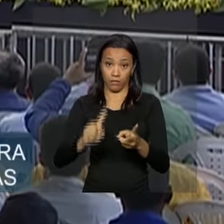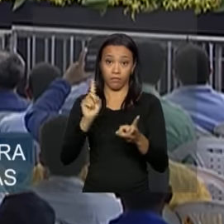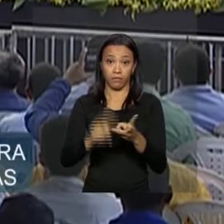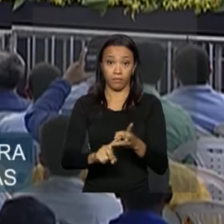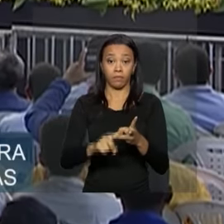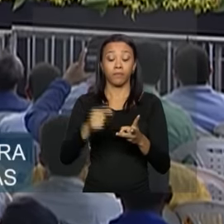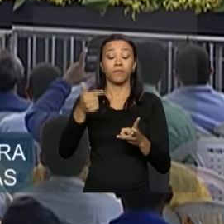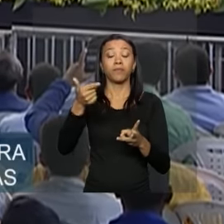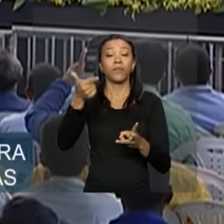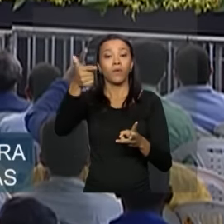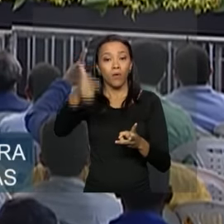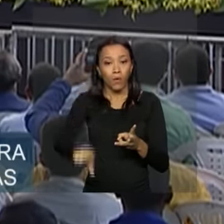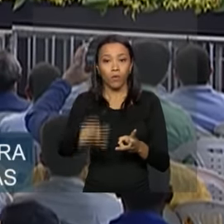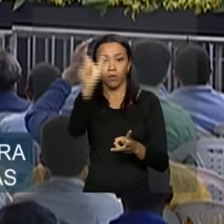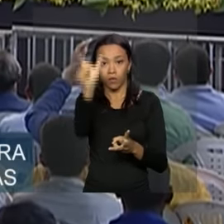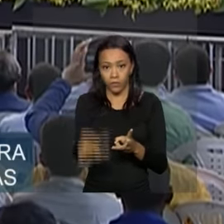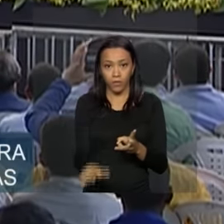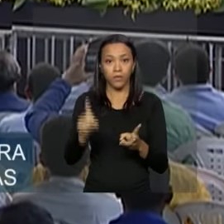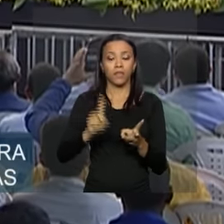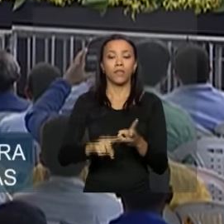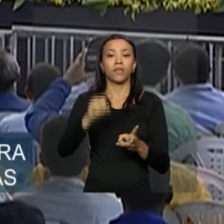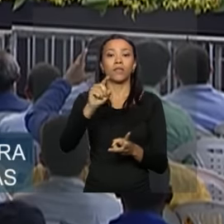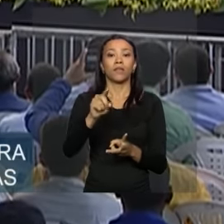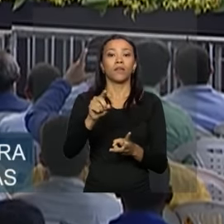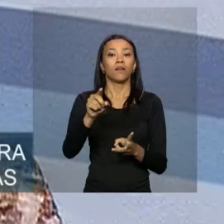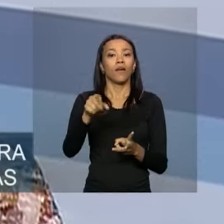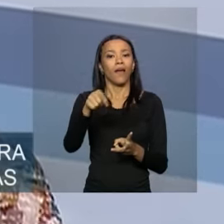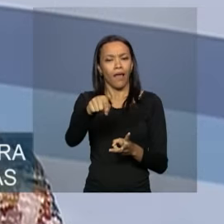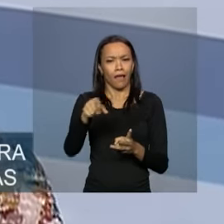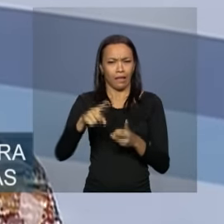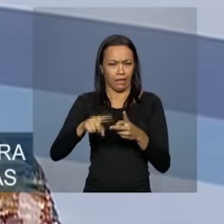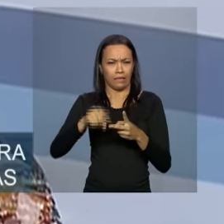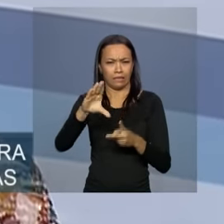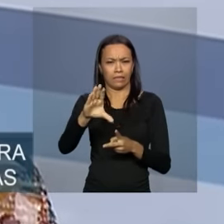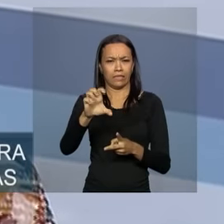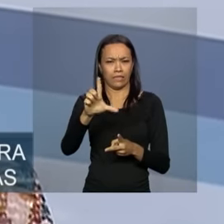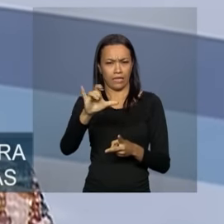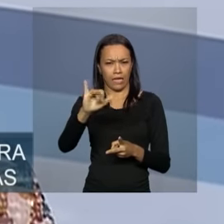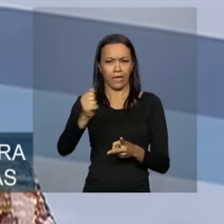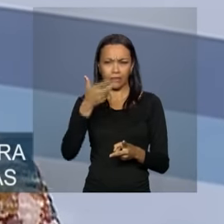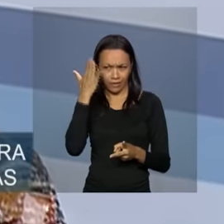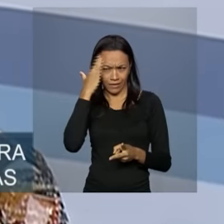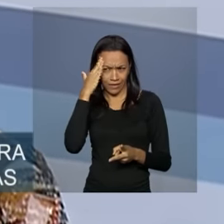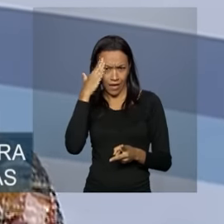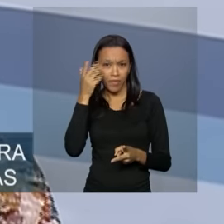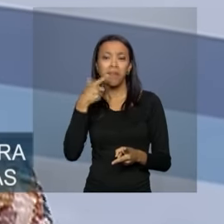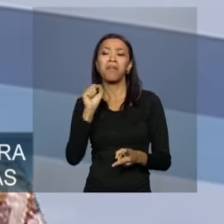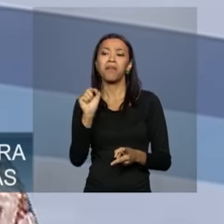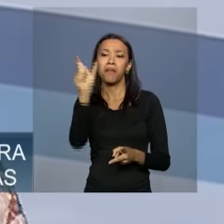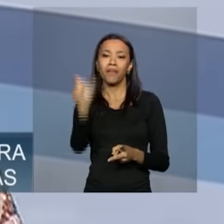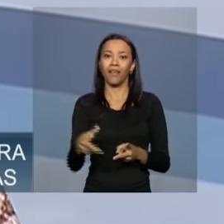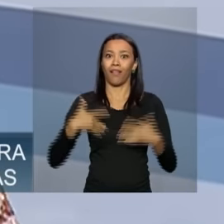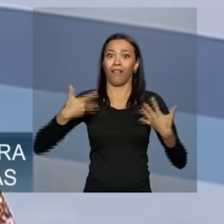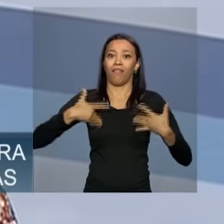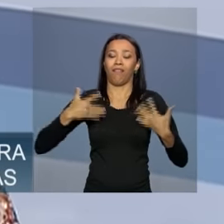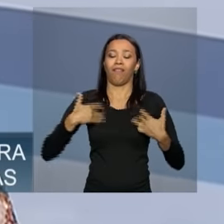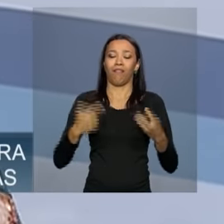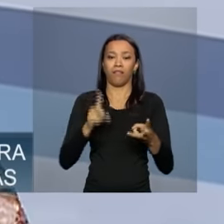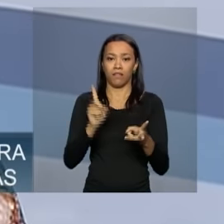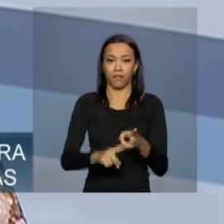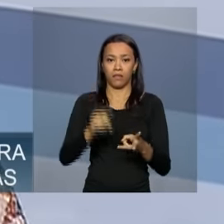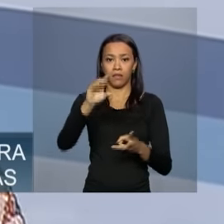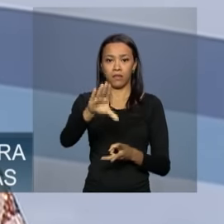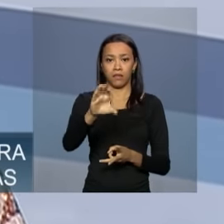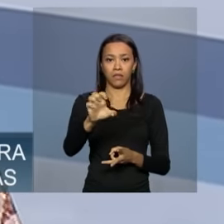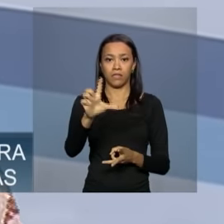de Arapiraca, a Célia mais entusiasmada, é fácil saber quem é a Célia. O Celso